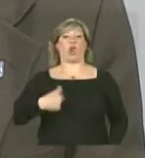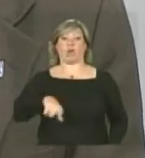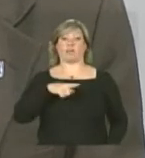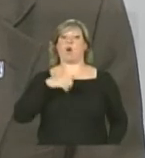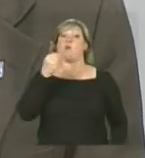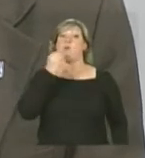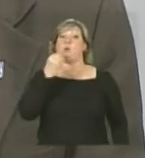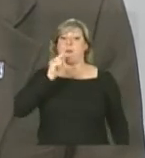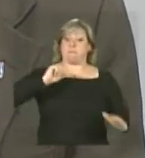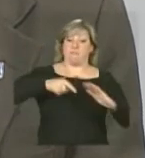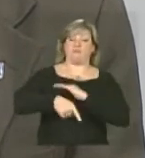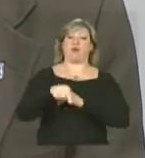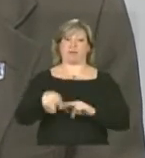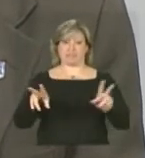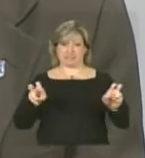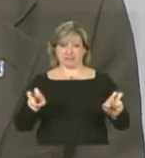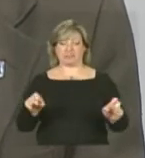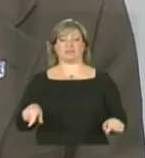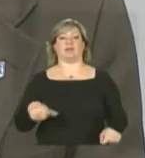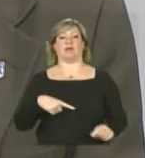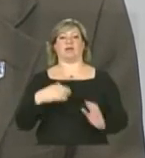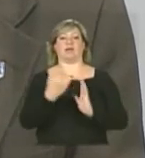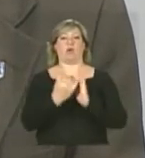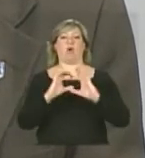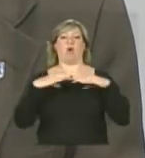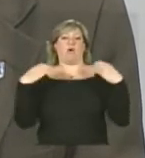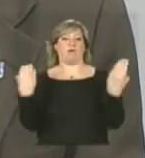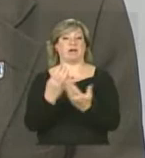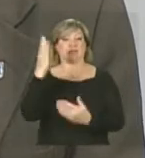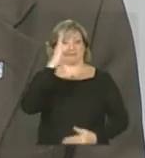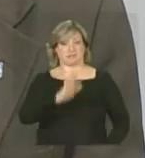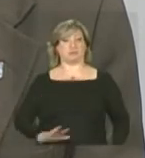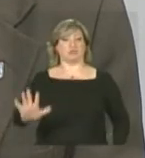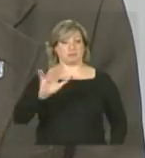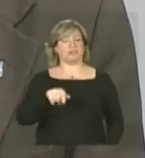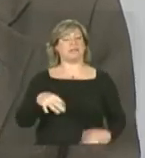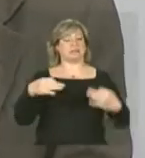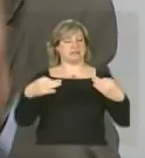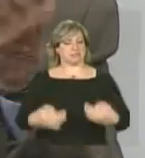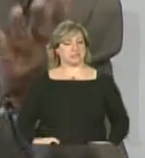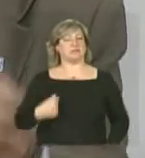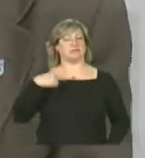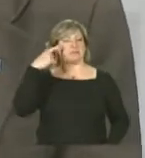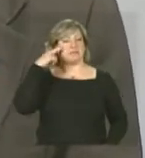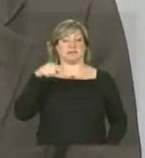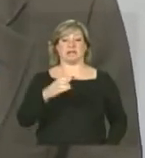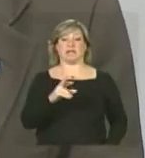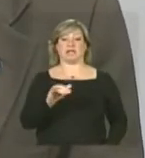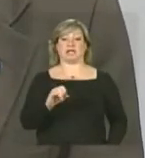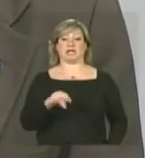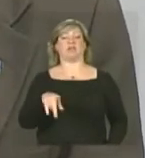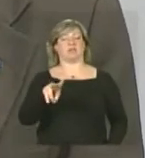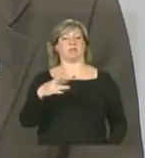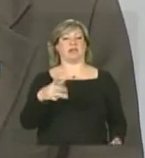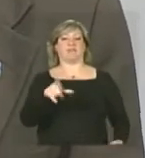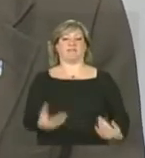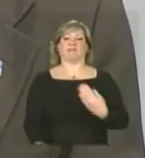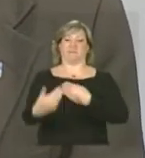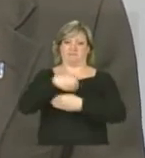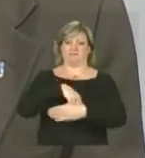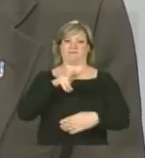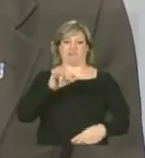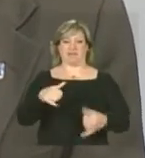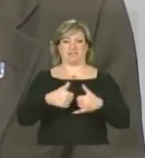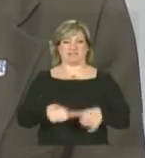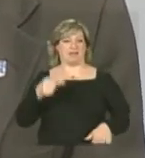aprofundar esse debate na Conferência Nacional, que certamente penso que Cristiano deverá estar lá